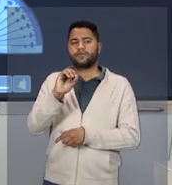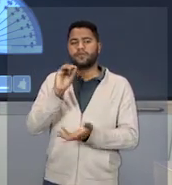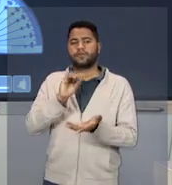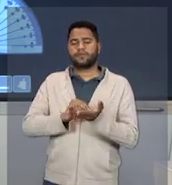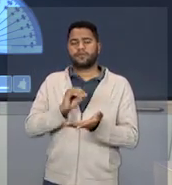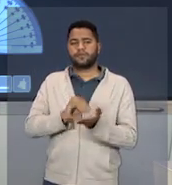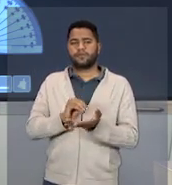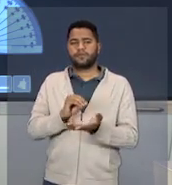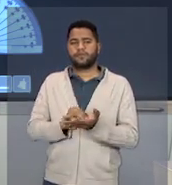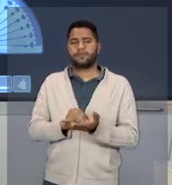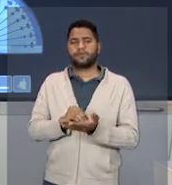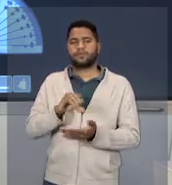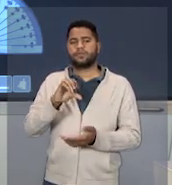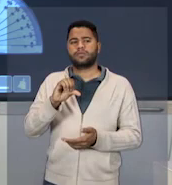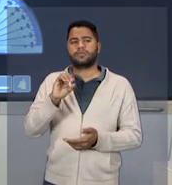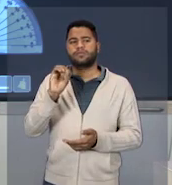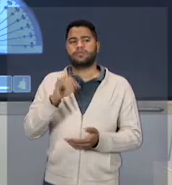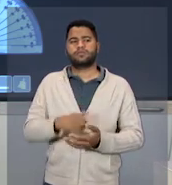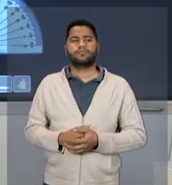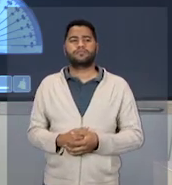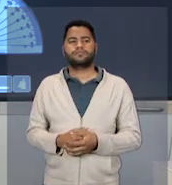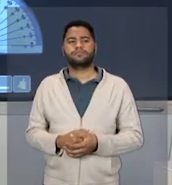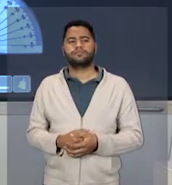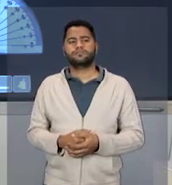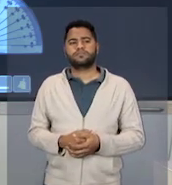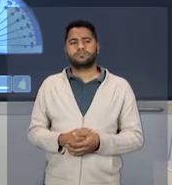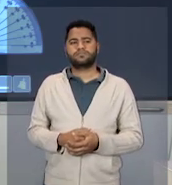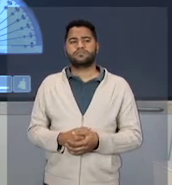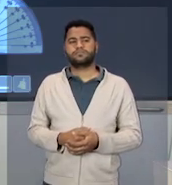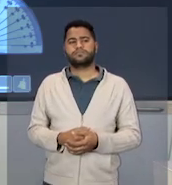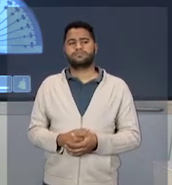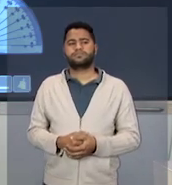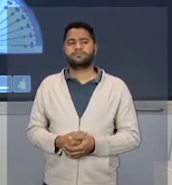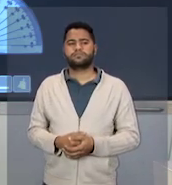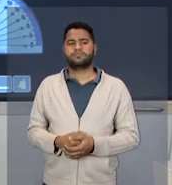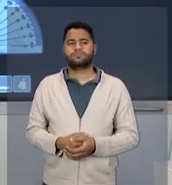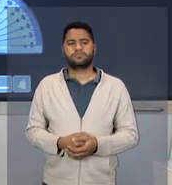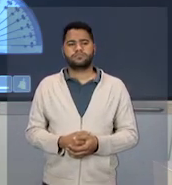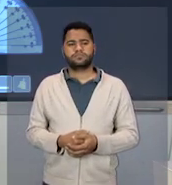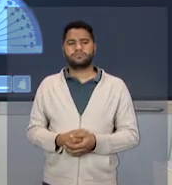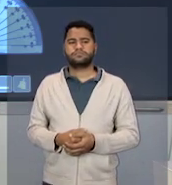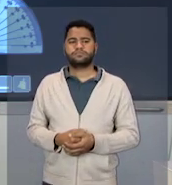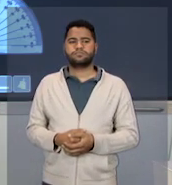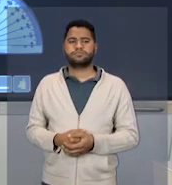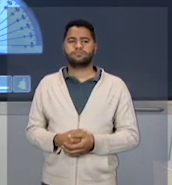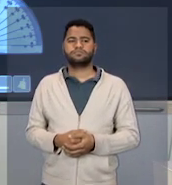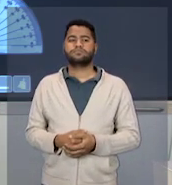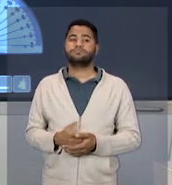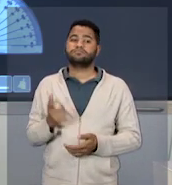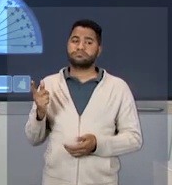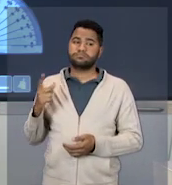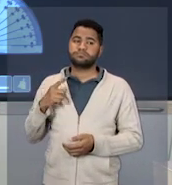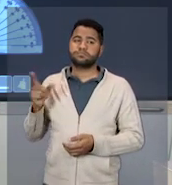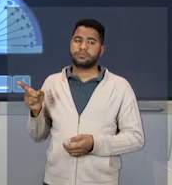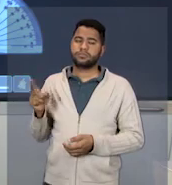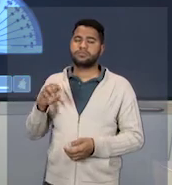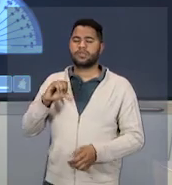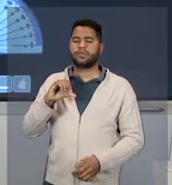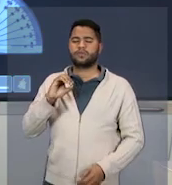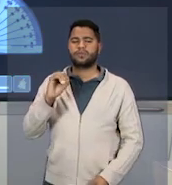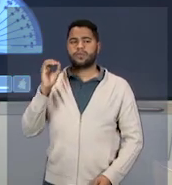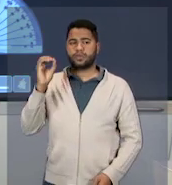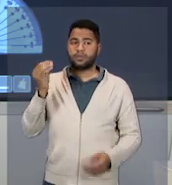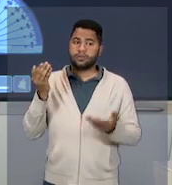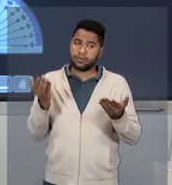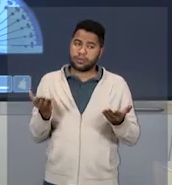faço 180 menos 90, né? 180 menos 90 e aí eu vou ter 90 graus. Foi